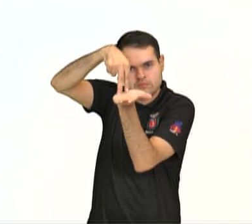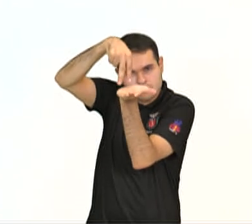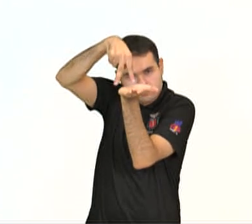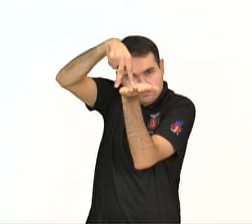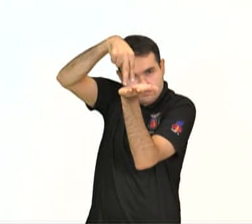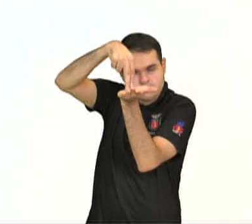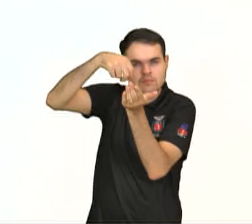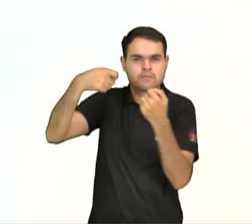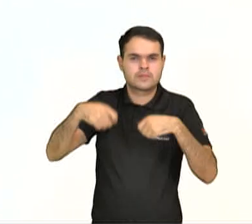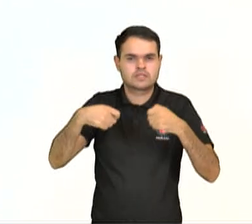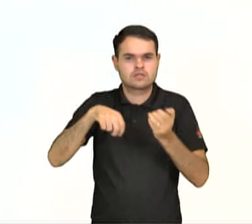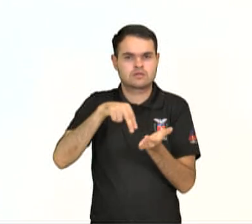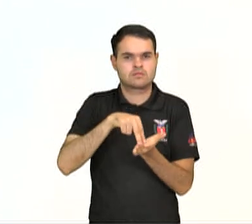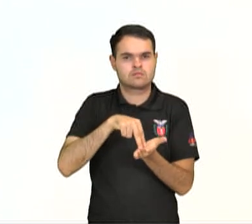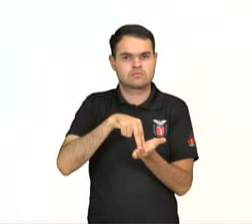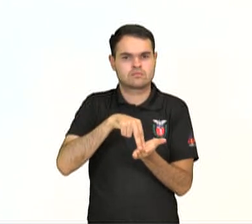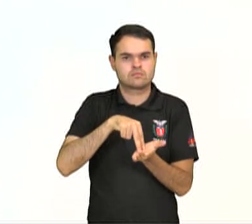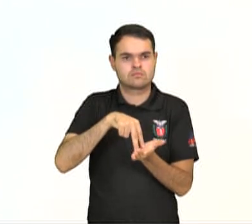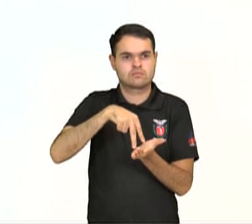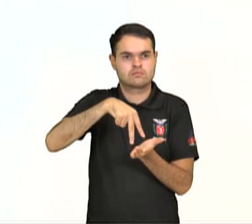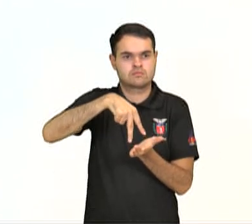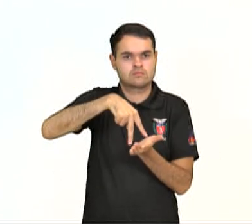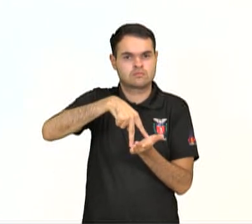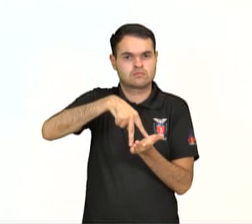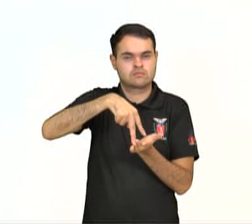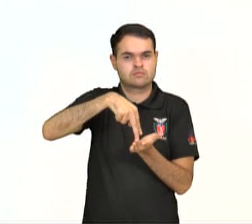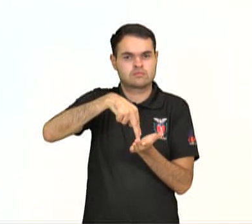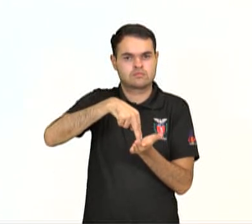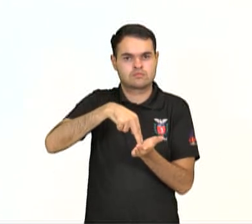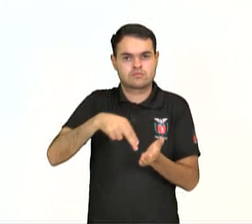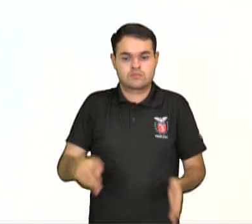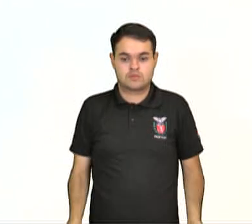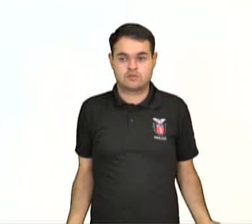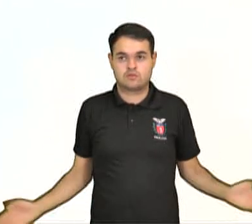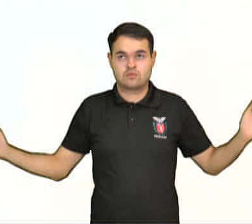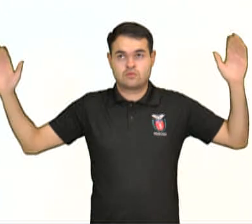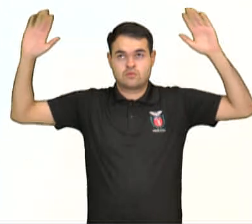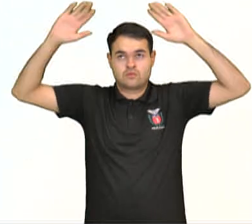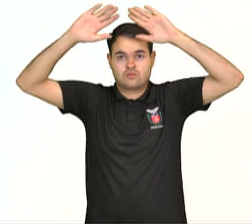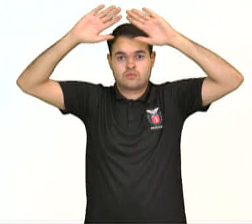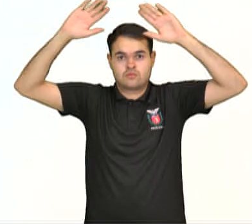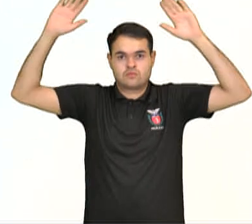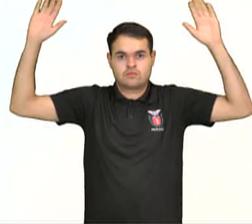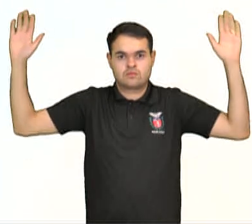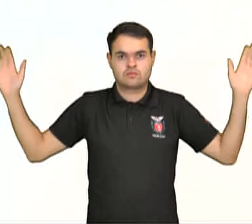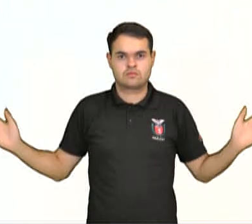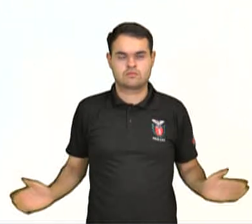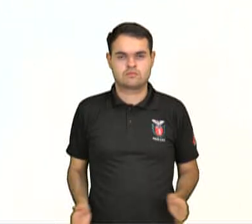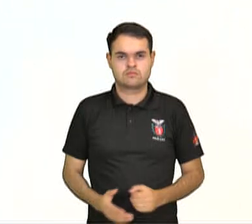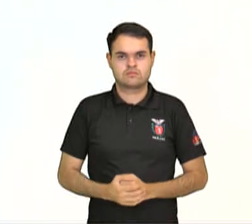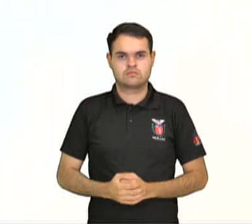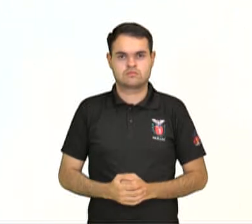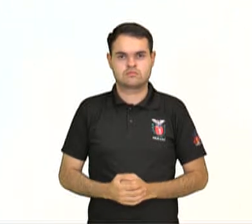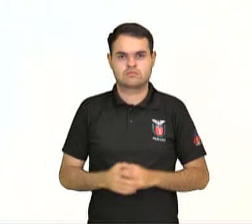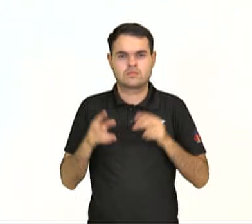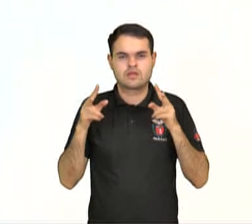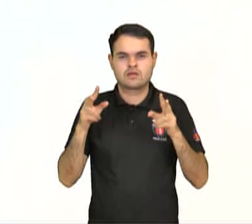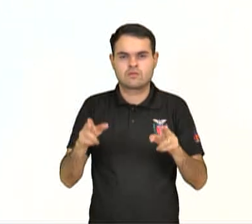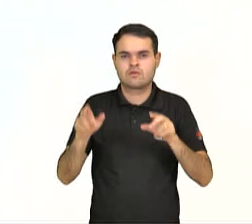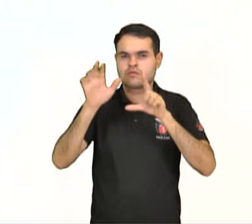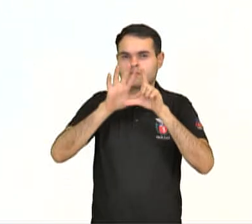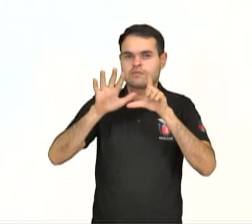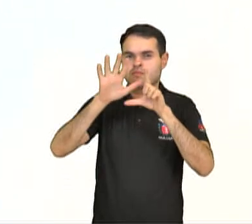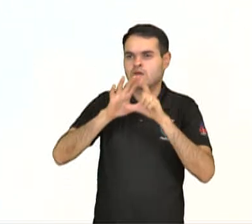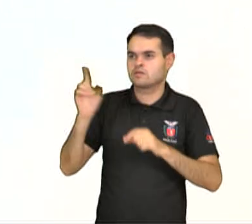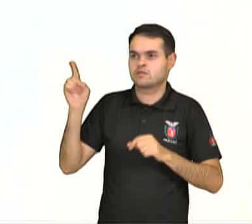do chão enquanto levanta e estica os braços até o alto até eles ficarem acima dos seus